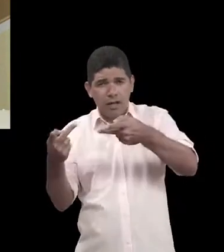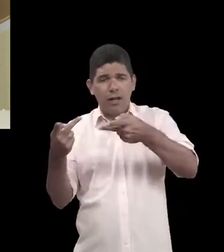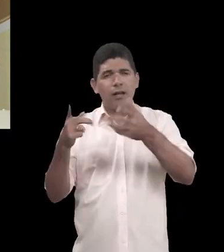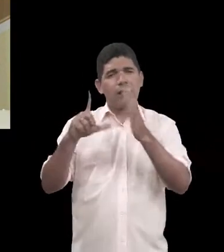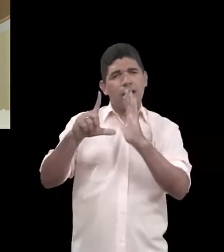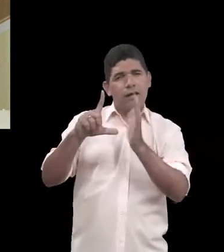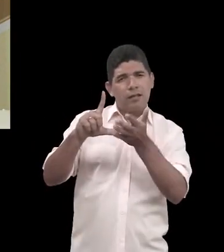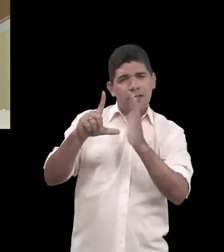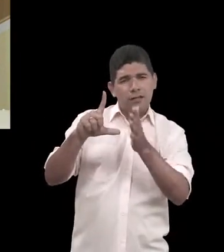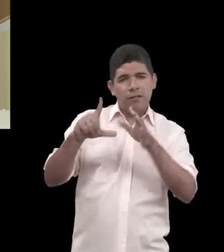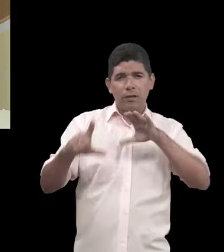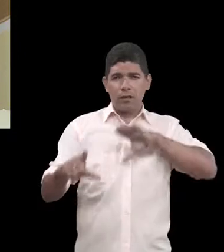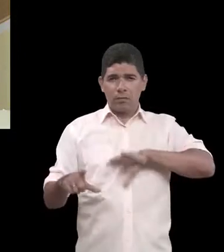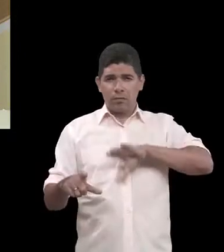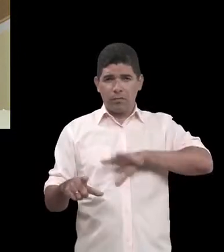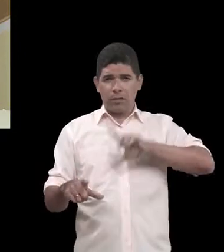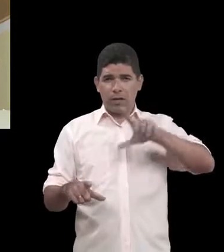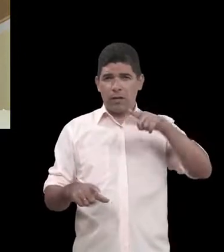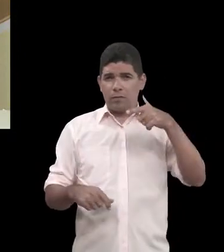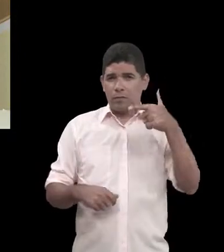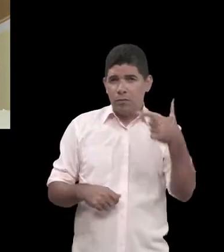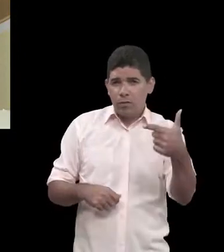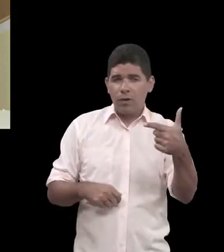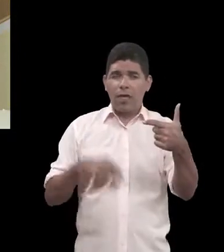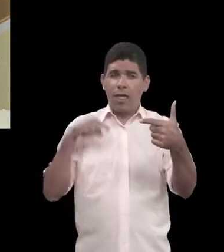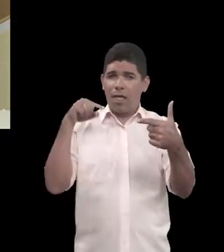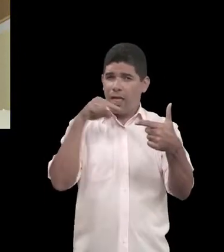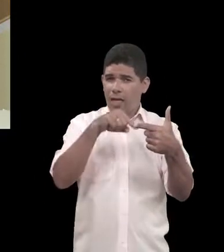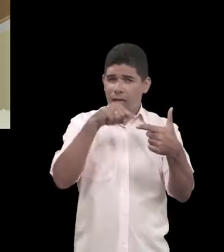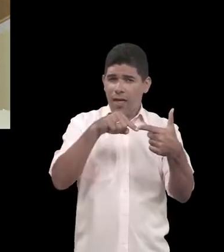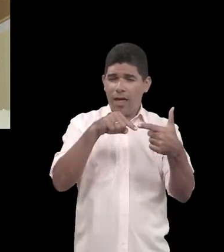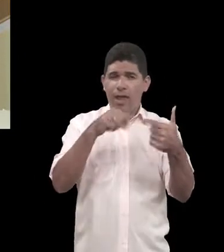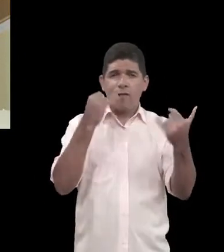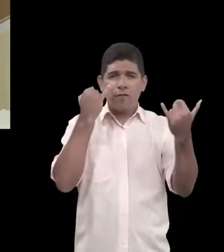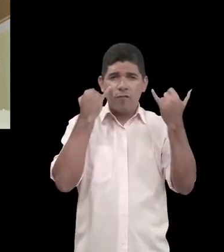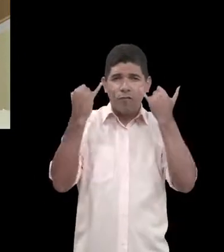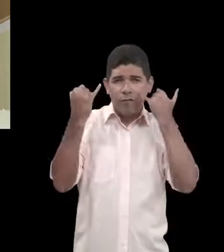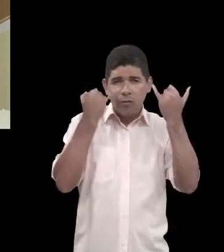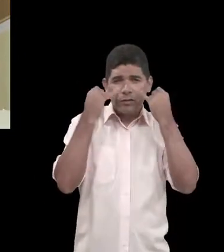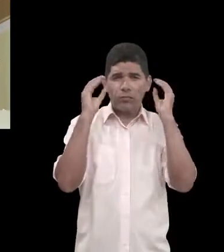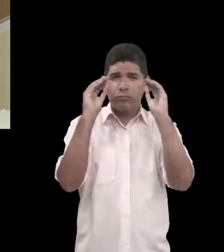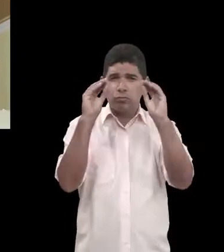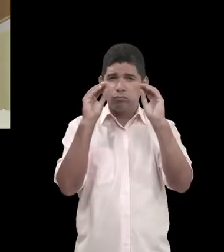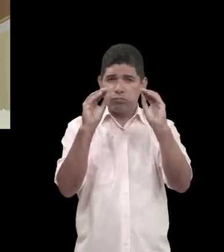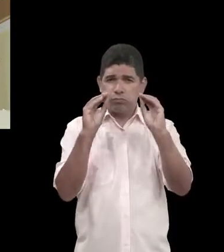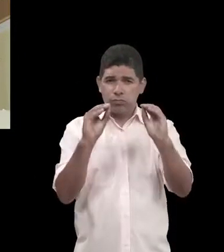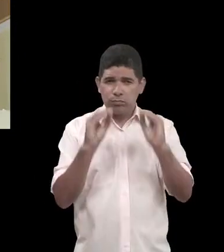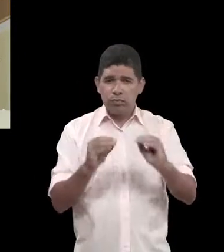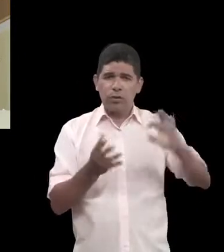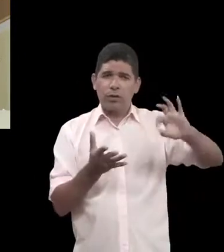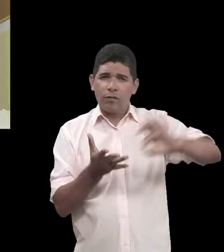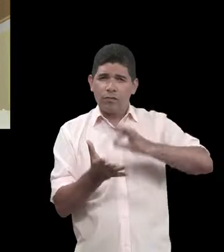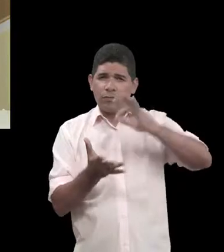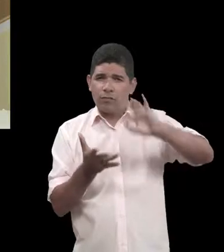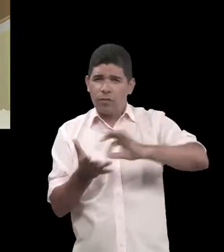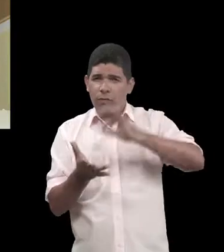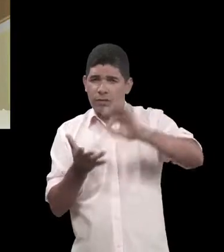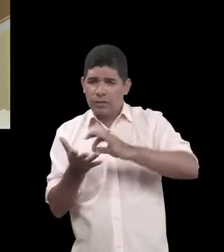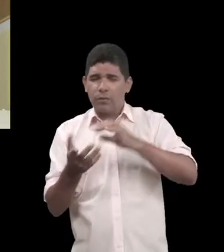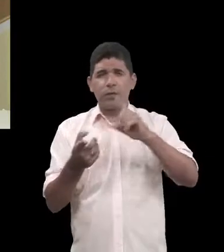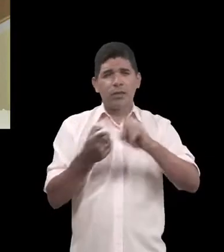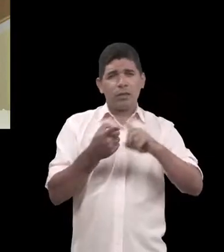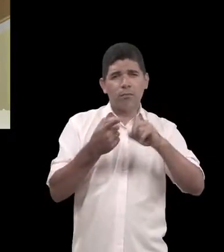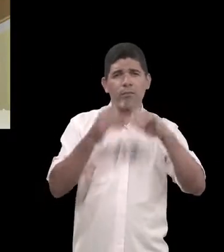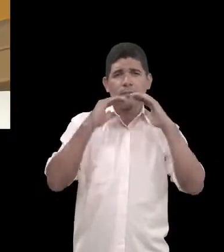Portuguesa. Lá a gente posta informações, novidades, inscrições também, link a gente coloca lá e os eventos também.